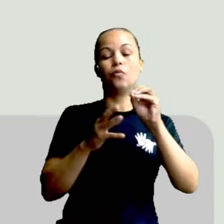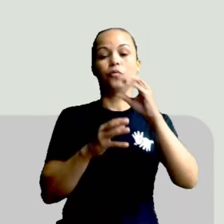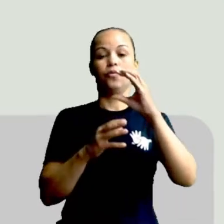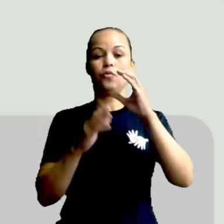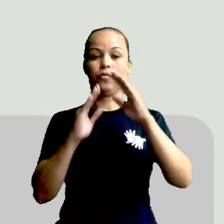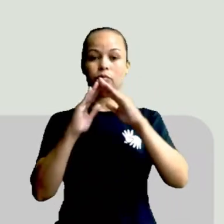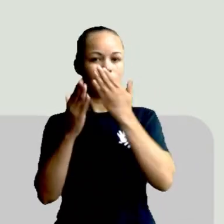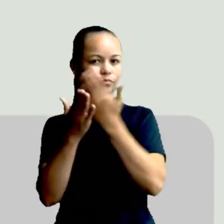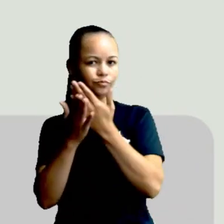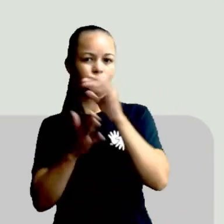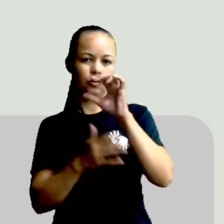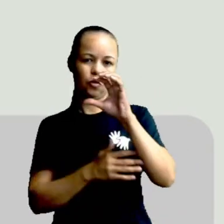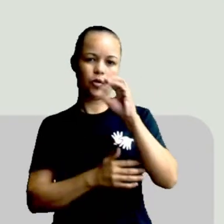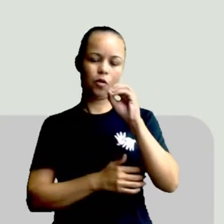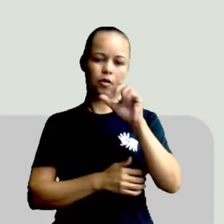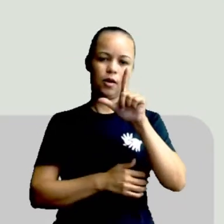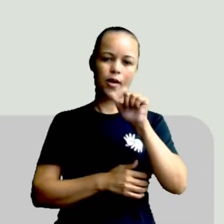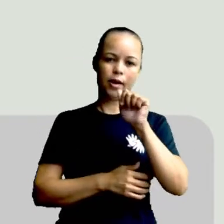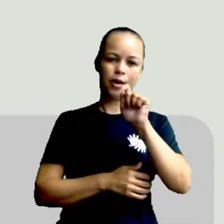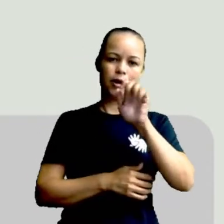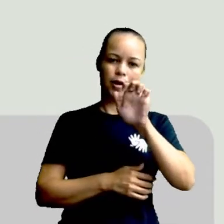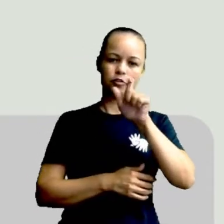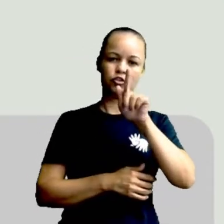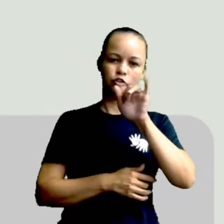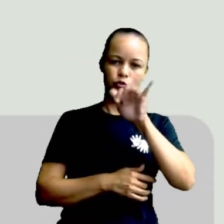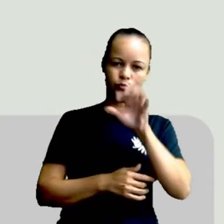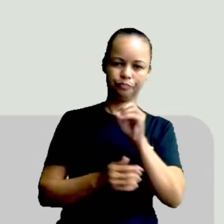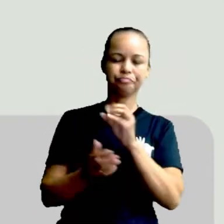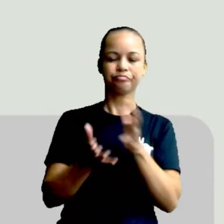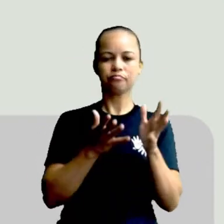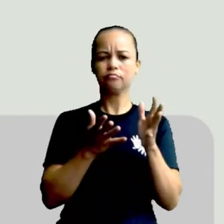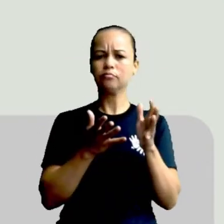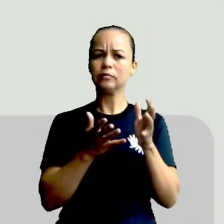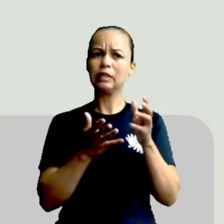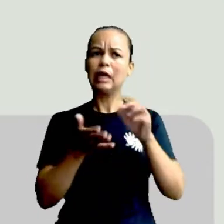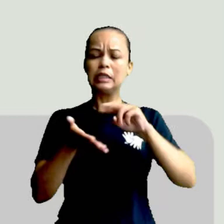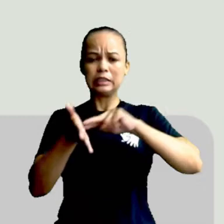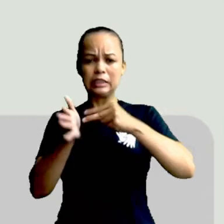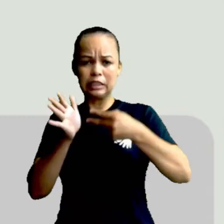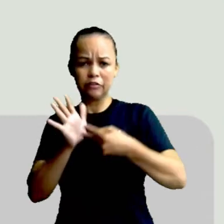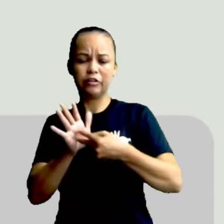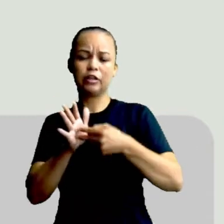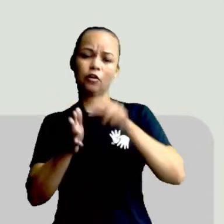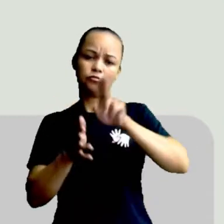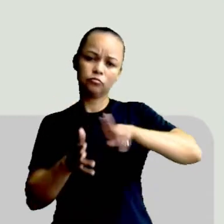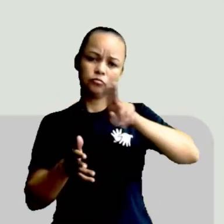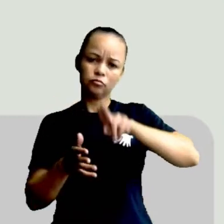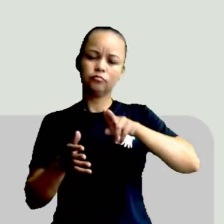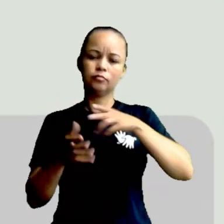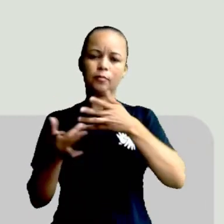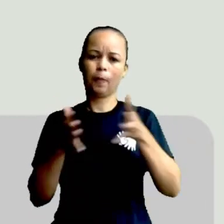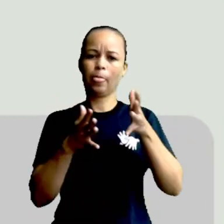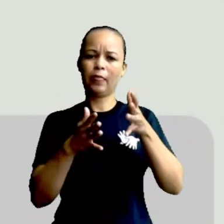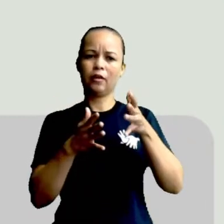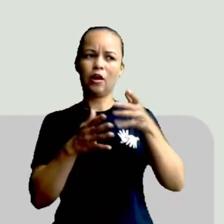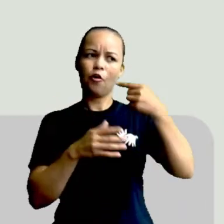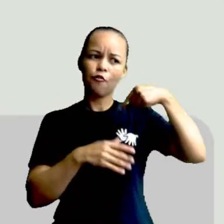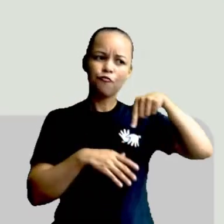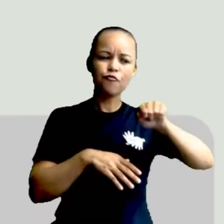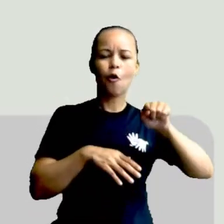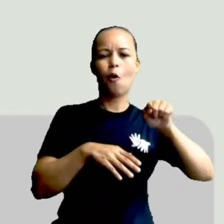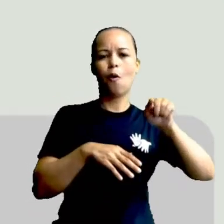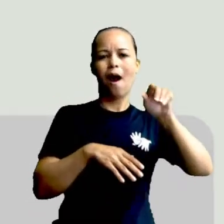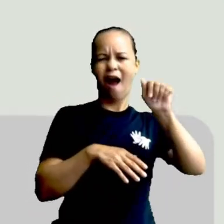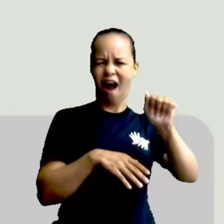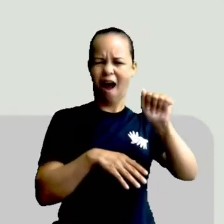significa que eu vou ter que usar a crase certo porque vou a Colégio fica